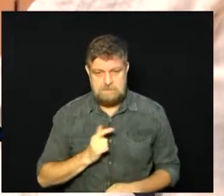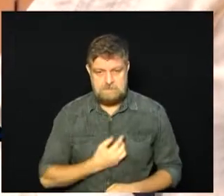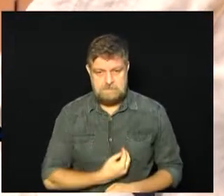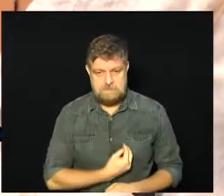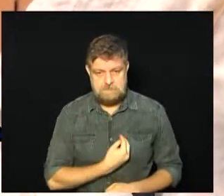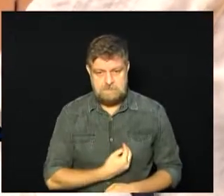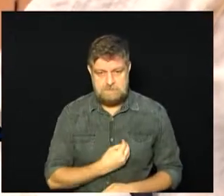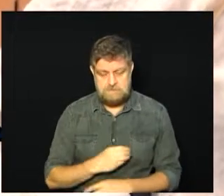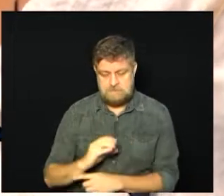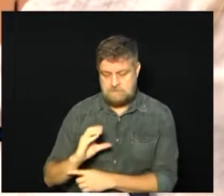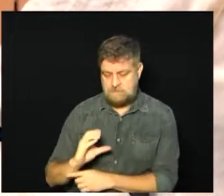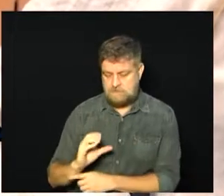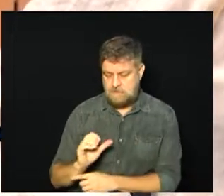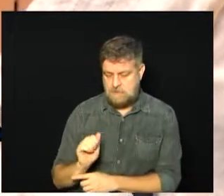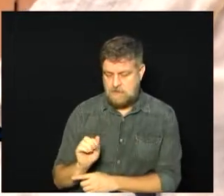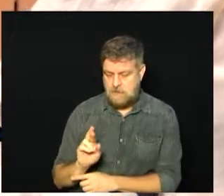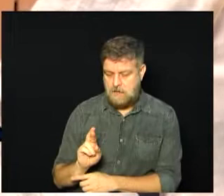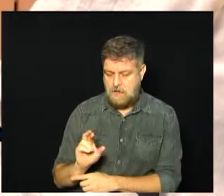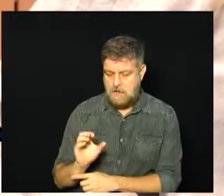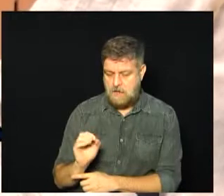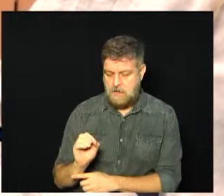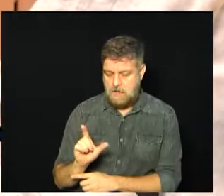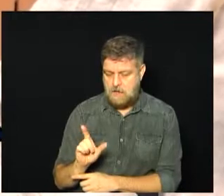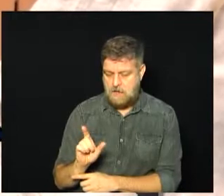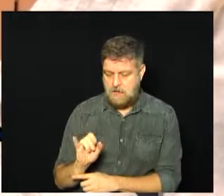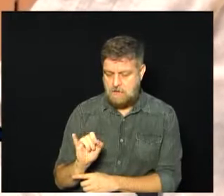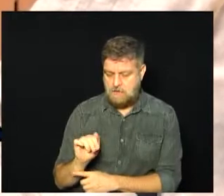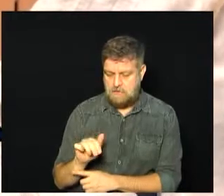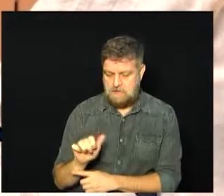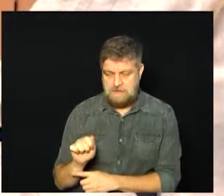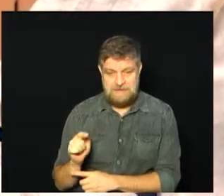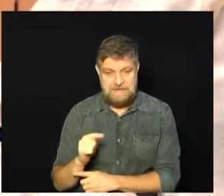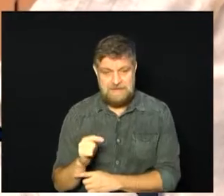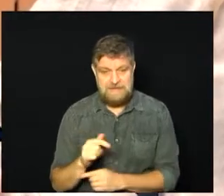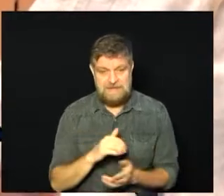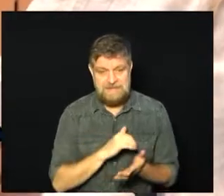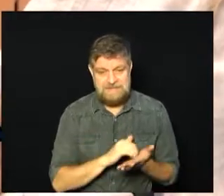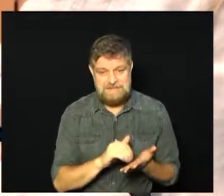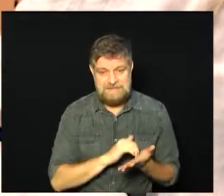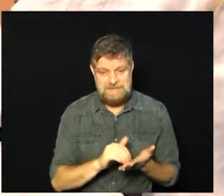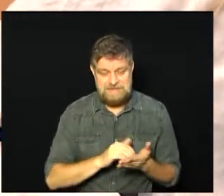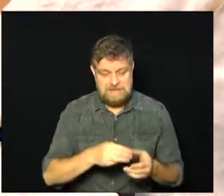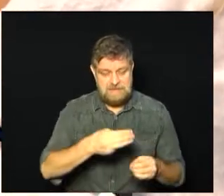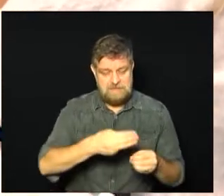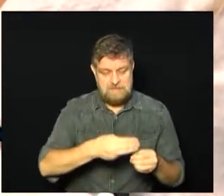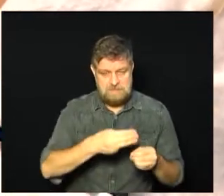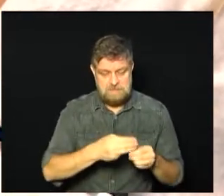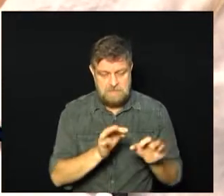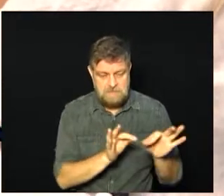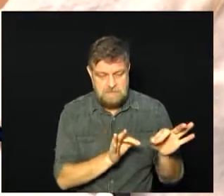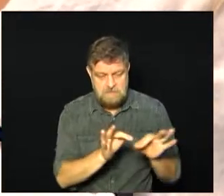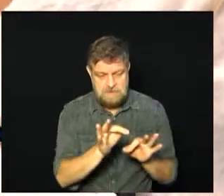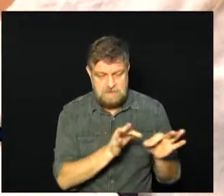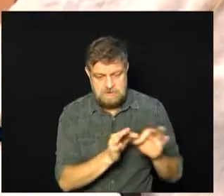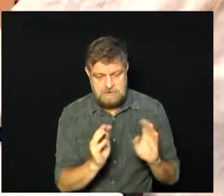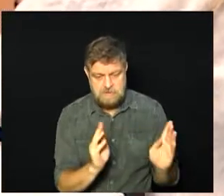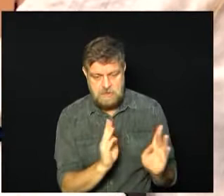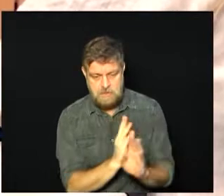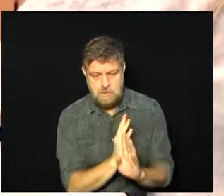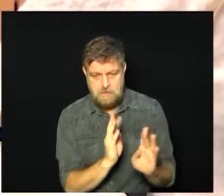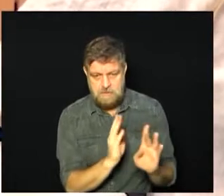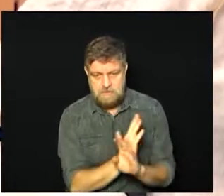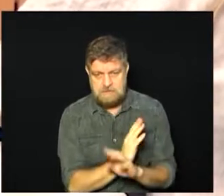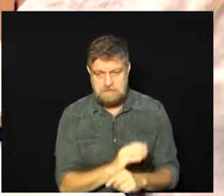Baracá Lazinho, que é a secretária municipal de Planejamento e Urbanismo, Ayrton Camargo e